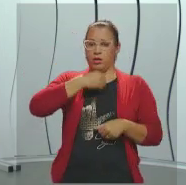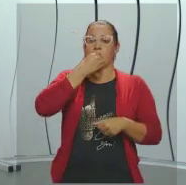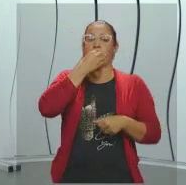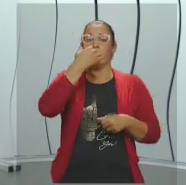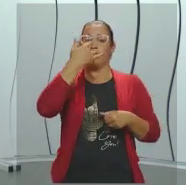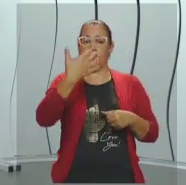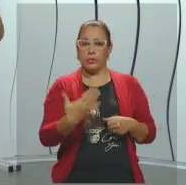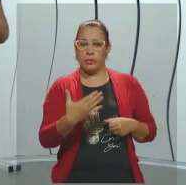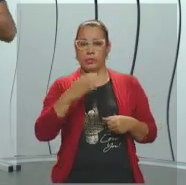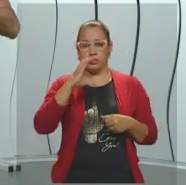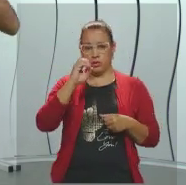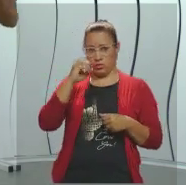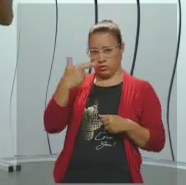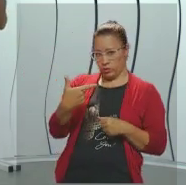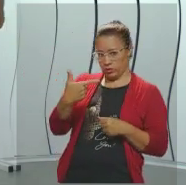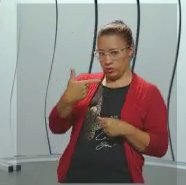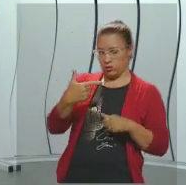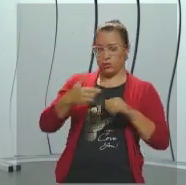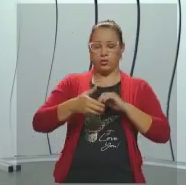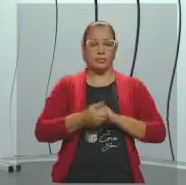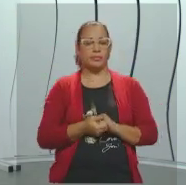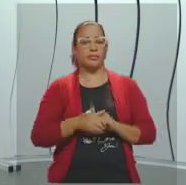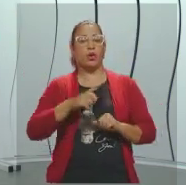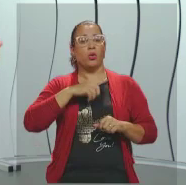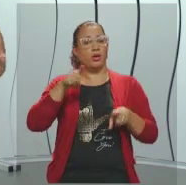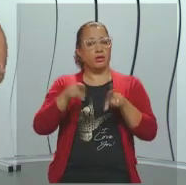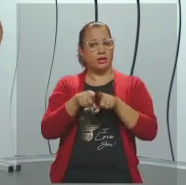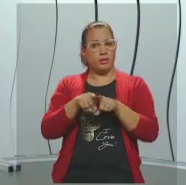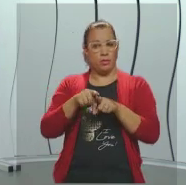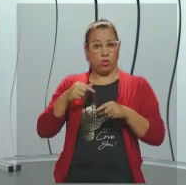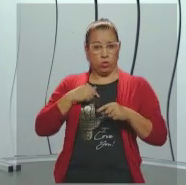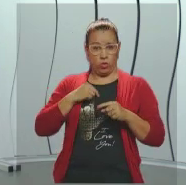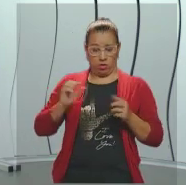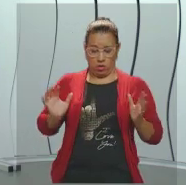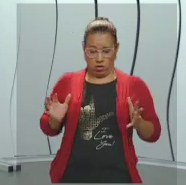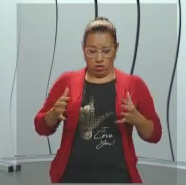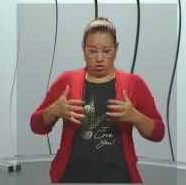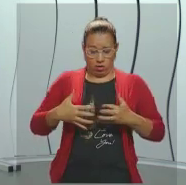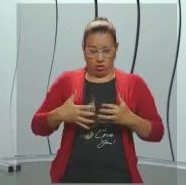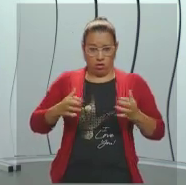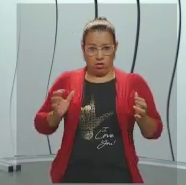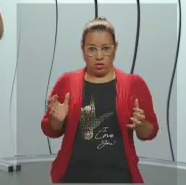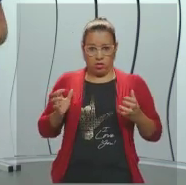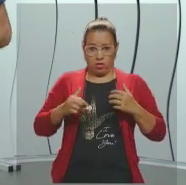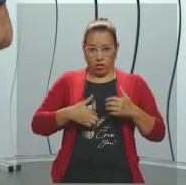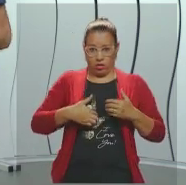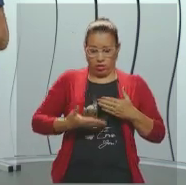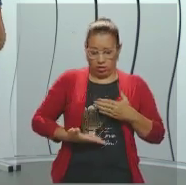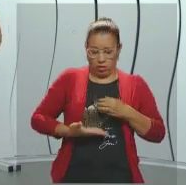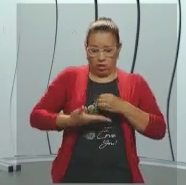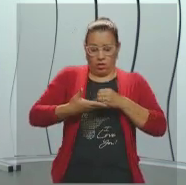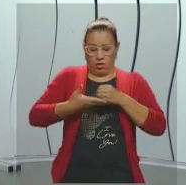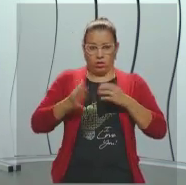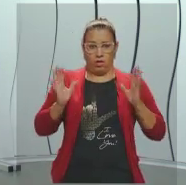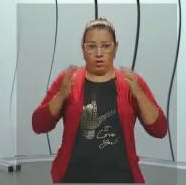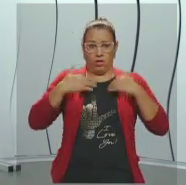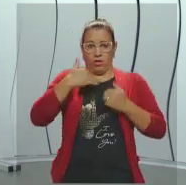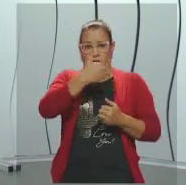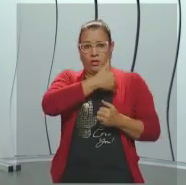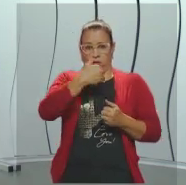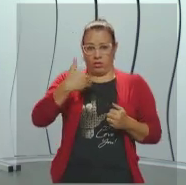dos músculos associados, os intercostais e o diafragma, que movimentam o nosso pulmão e permite a nossa